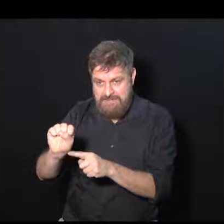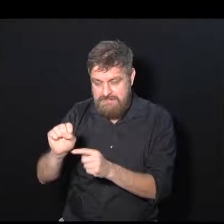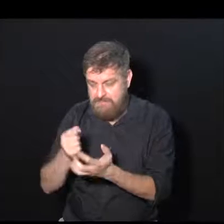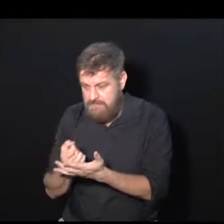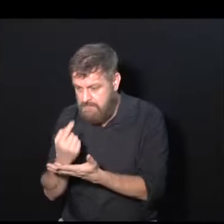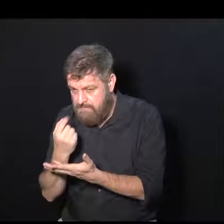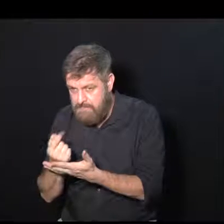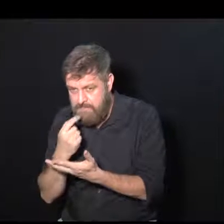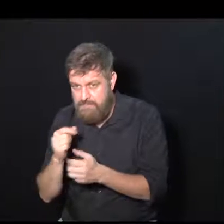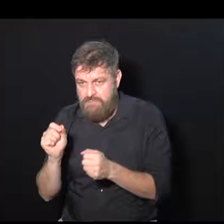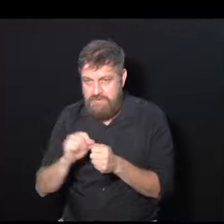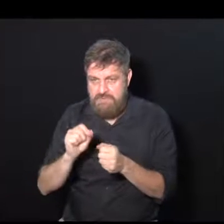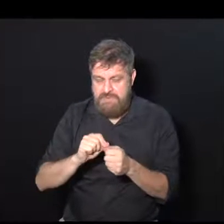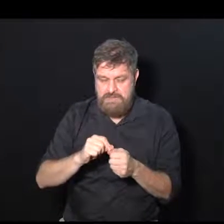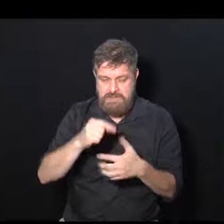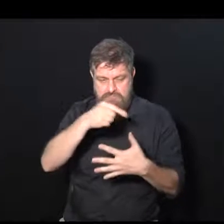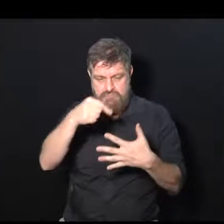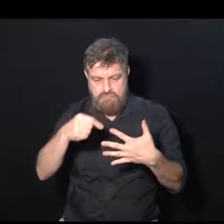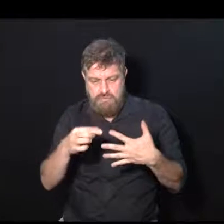isolada